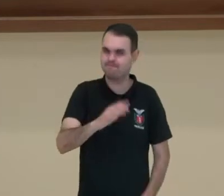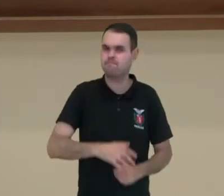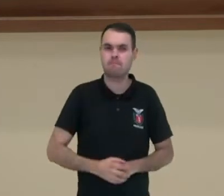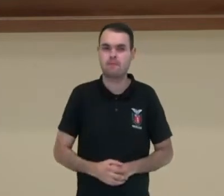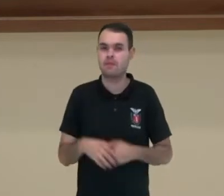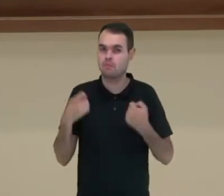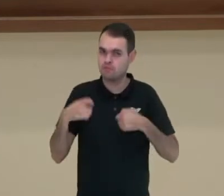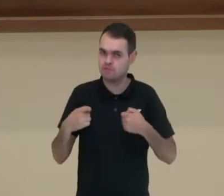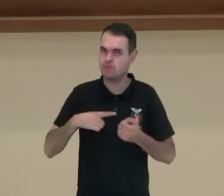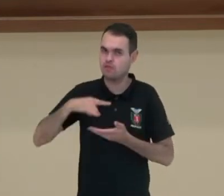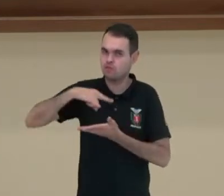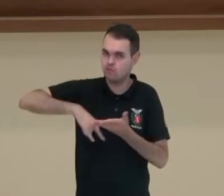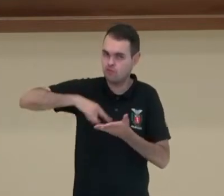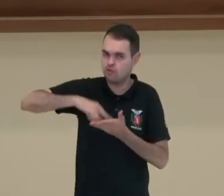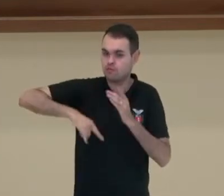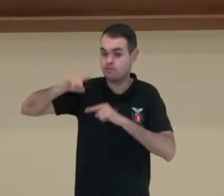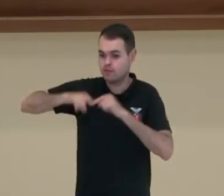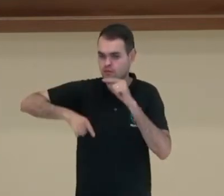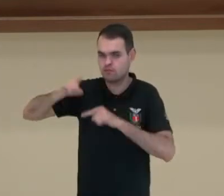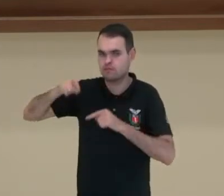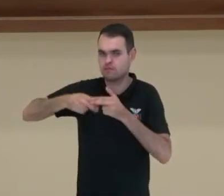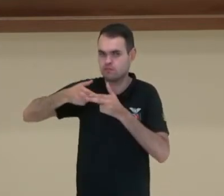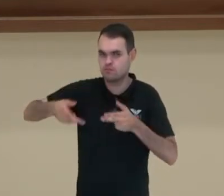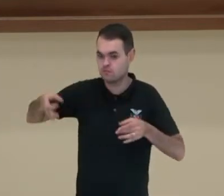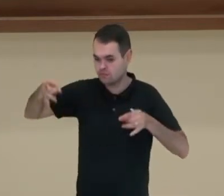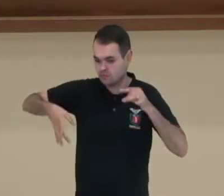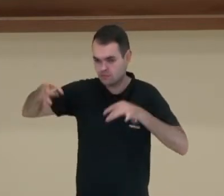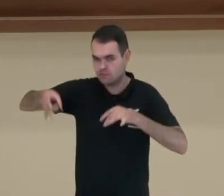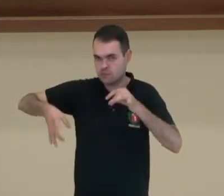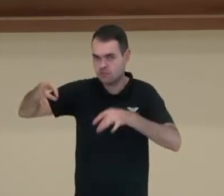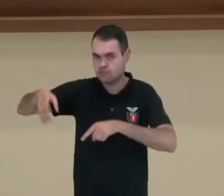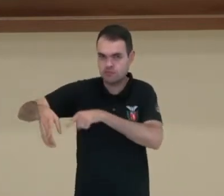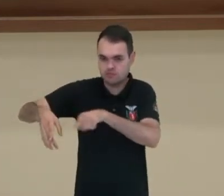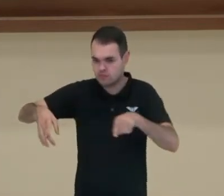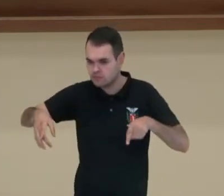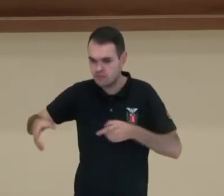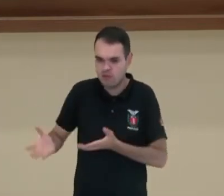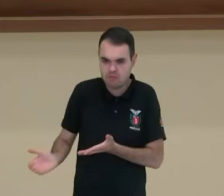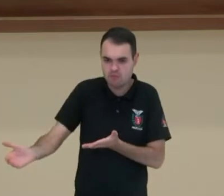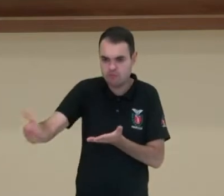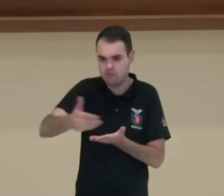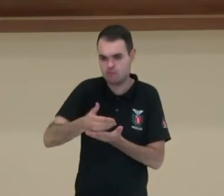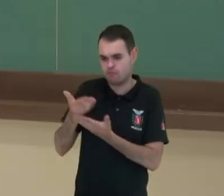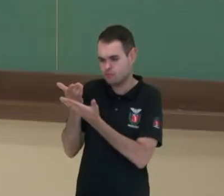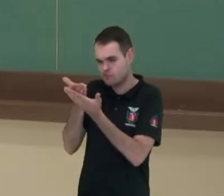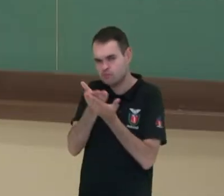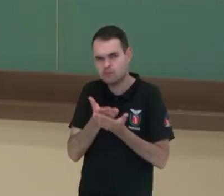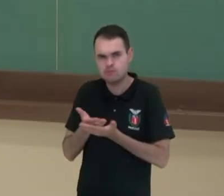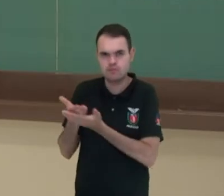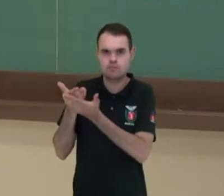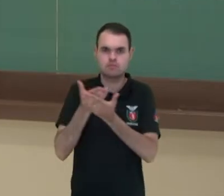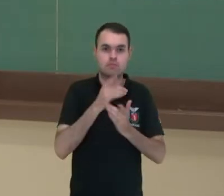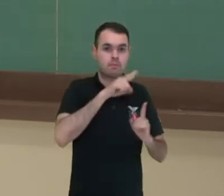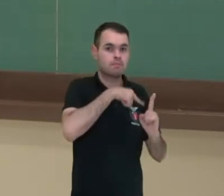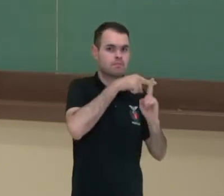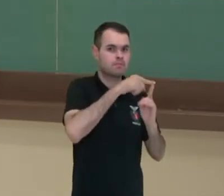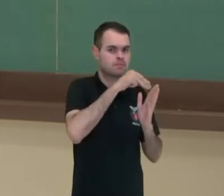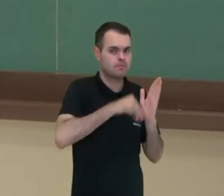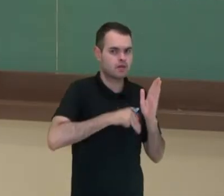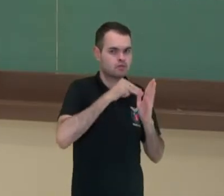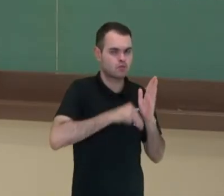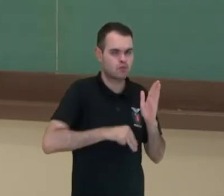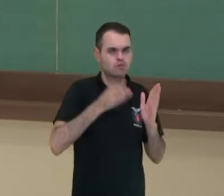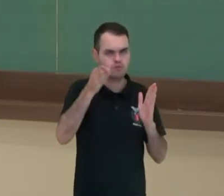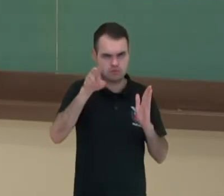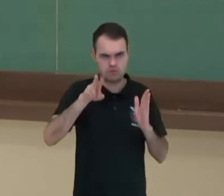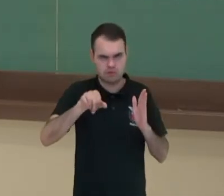Tem que ter documentações, tem que ter essas fontes históricas, esses vestígios, tem que ter uma metodologia. Tá, você